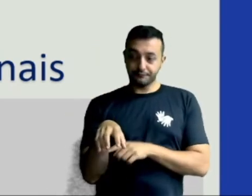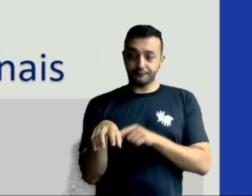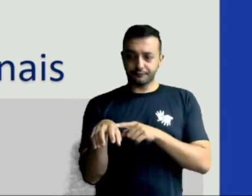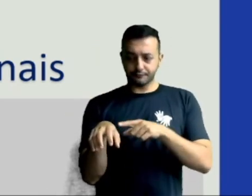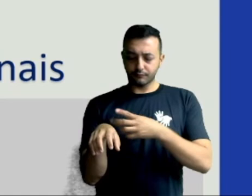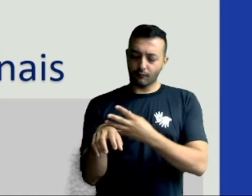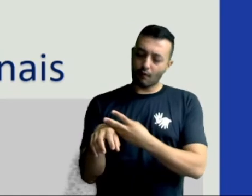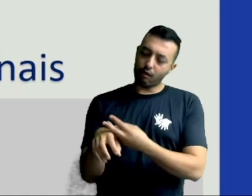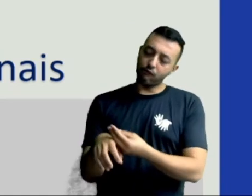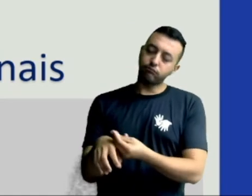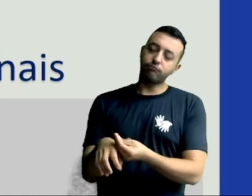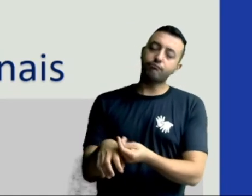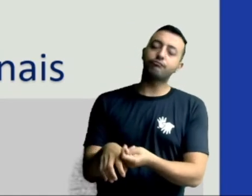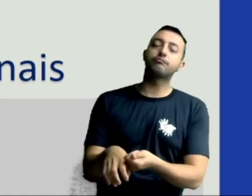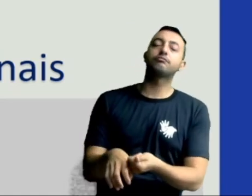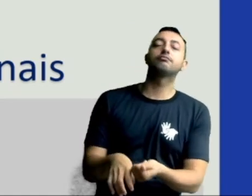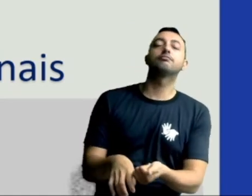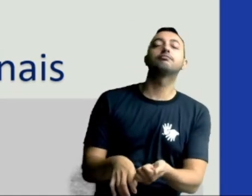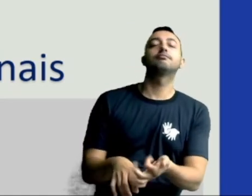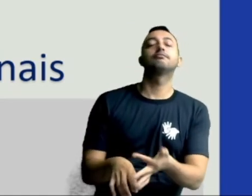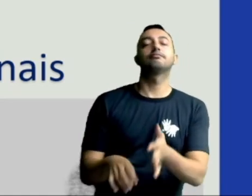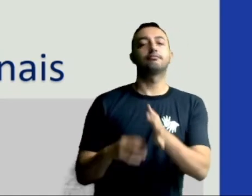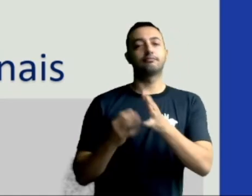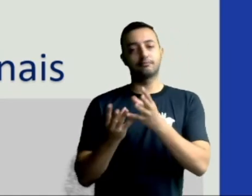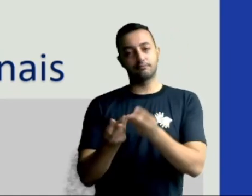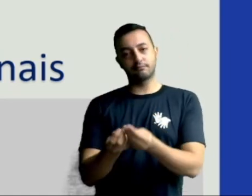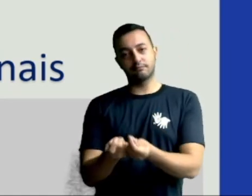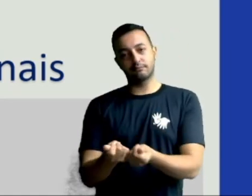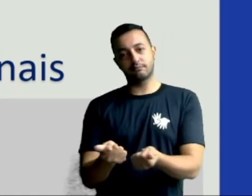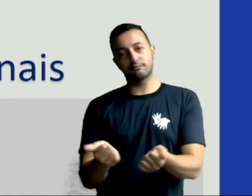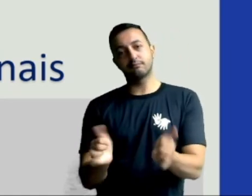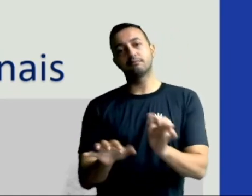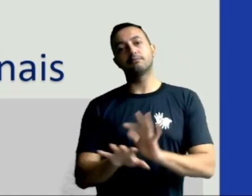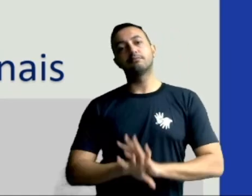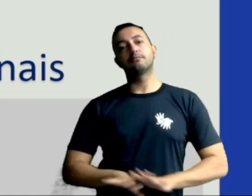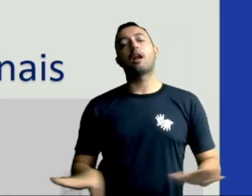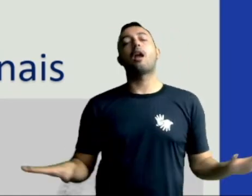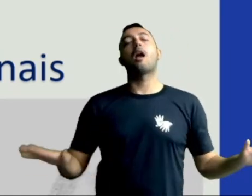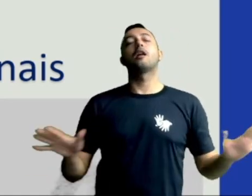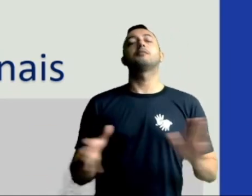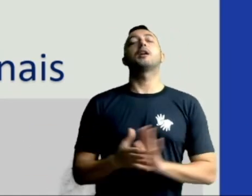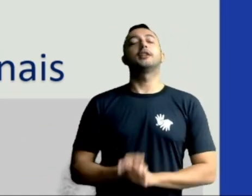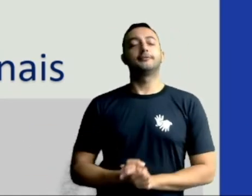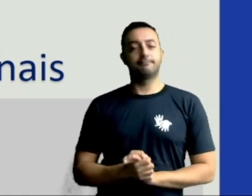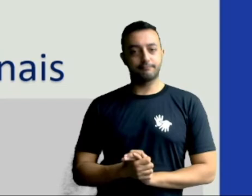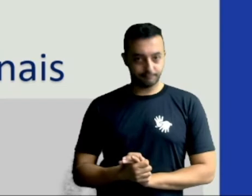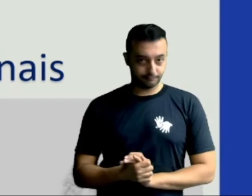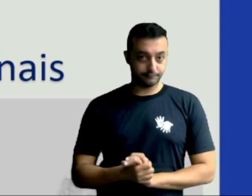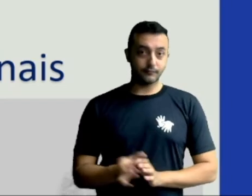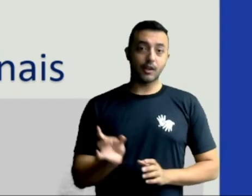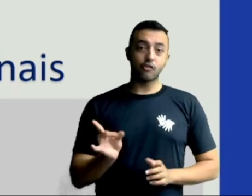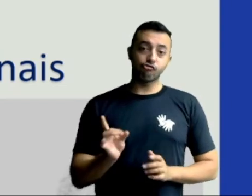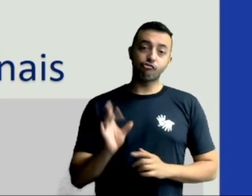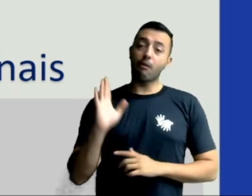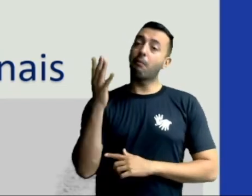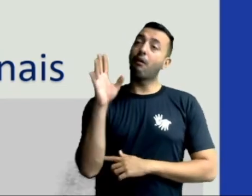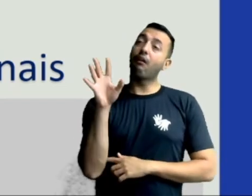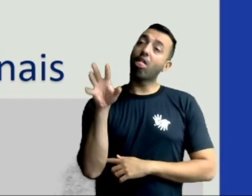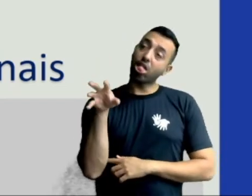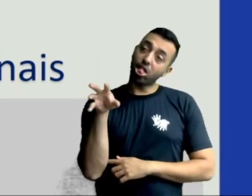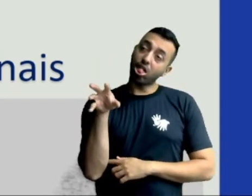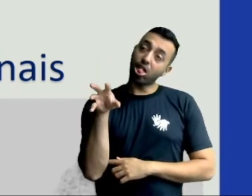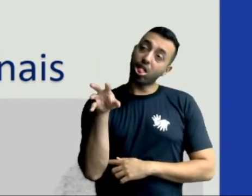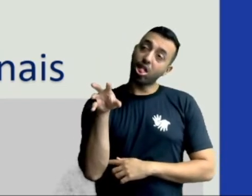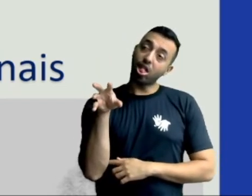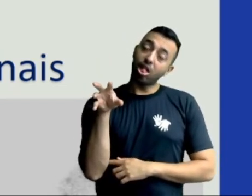vê que ela vai se deteriorizar, vai se destruir, se acabar, e aí vai ficar só aquele galinho sem folha,